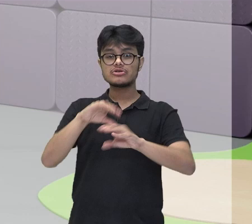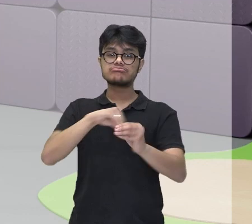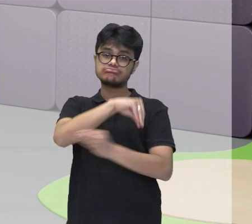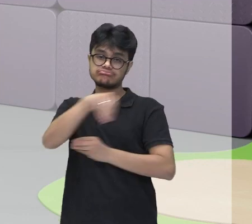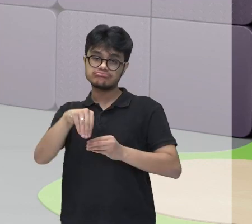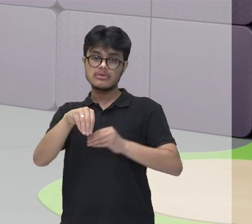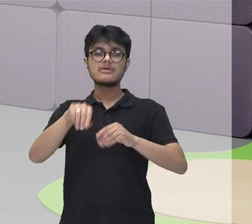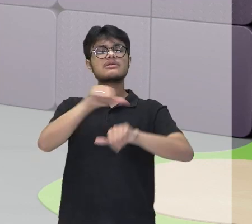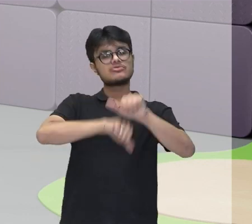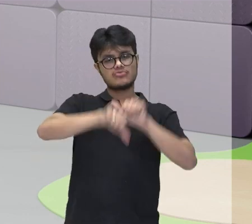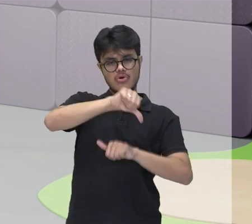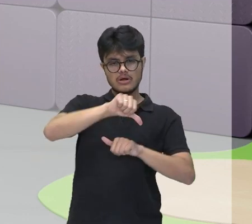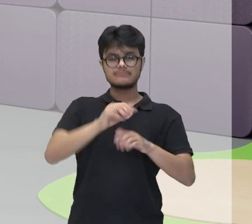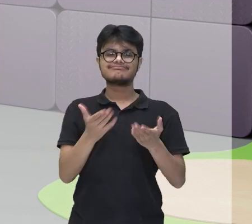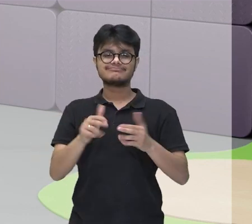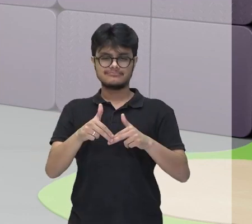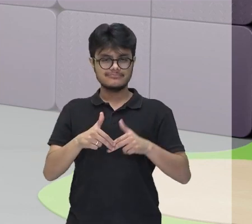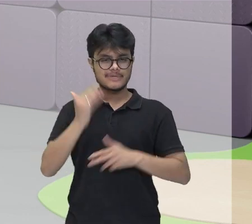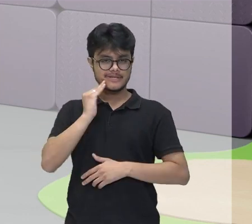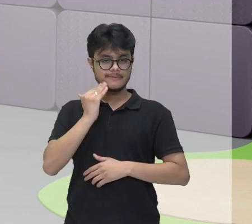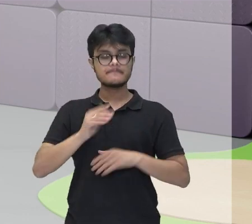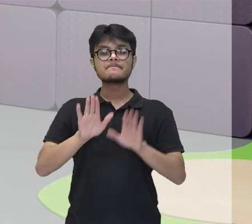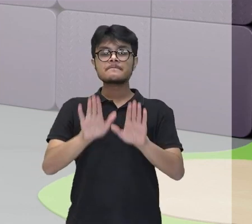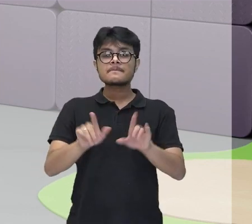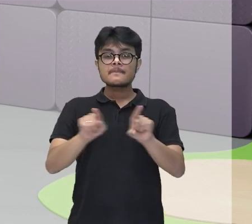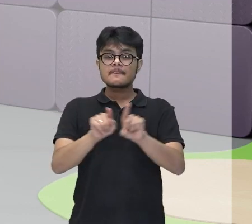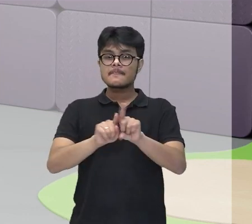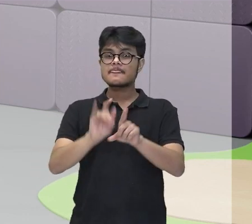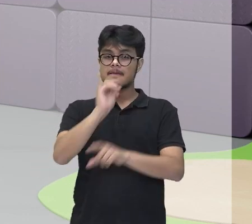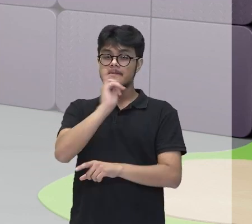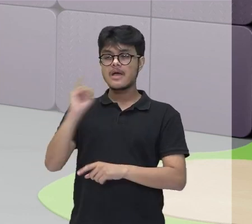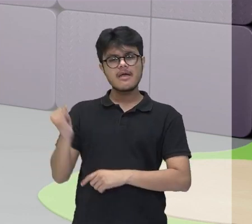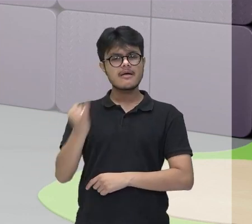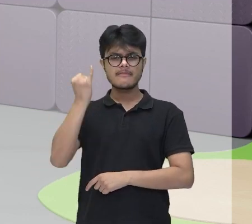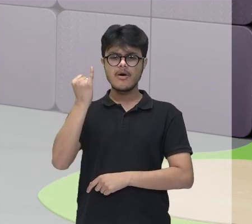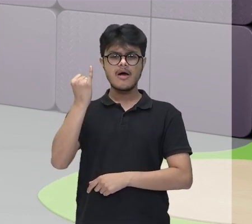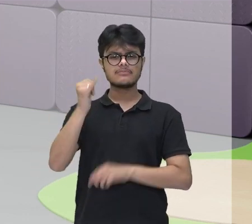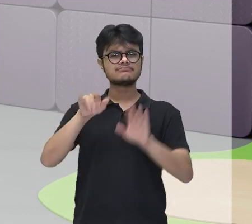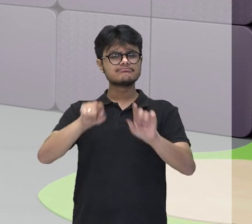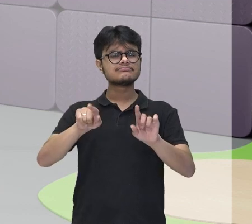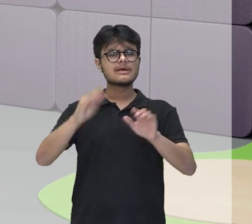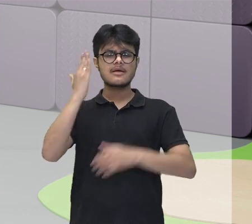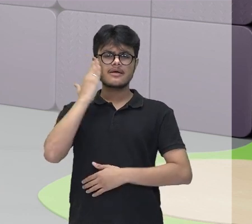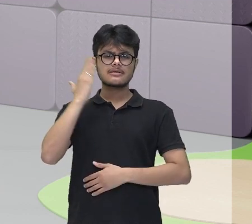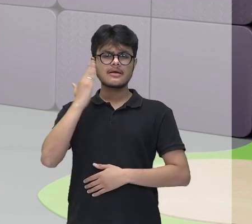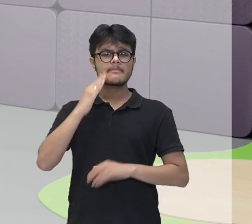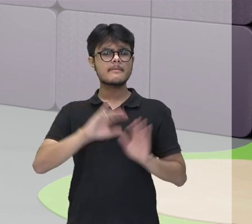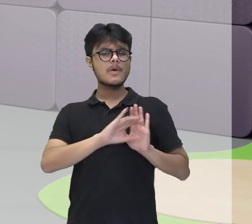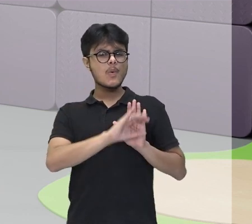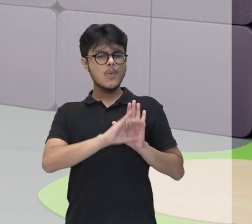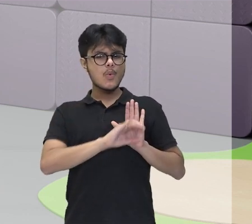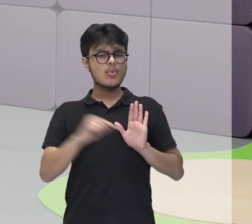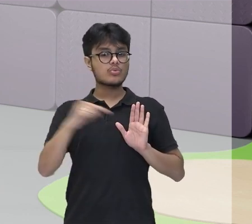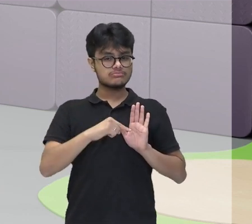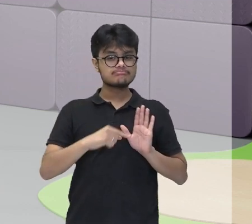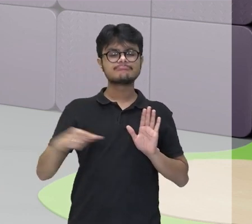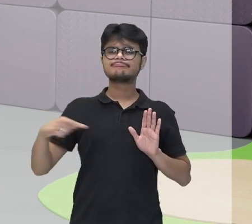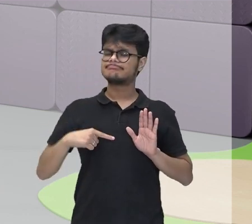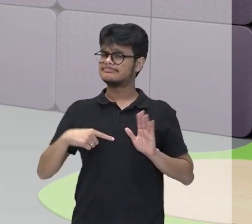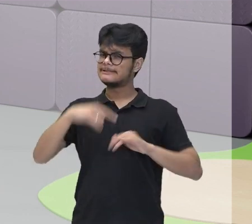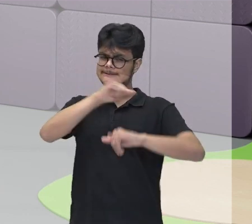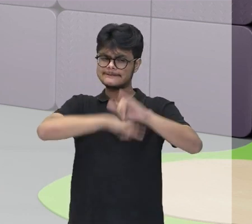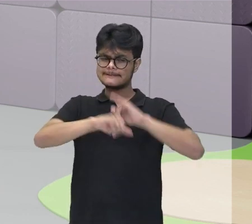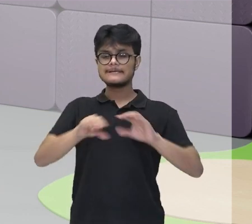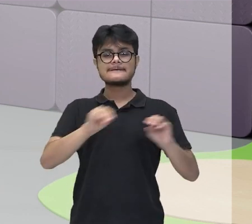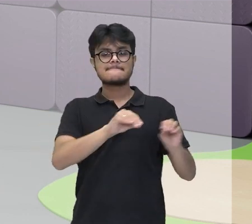vocês. Então, ali nós temos a importância, né, de compreender esses conceitos, porque eles ocorrem no